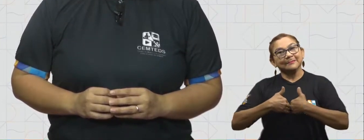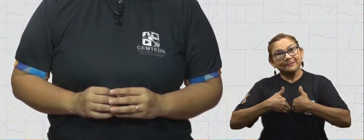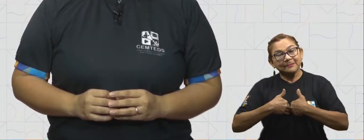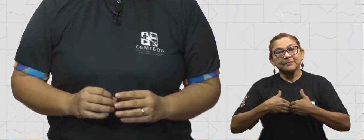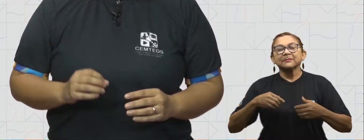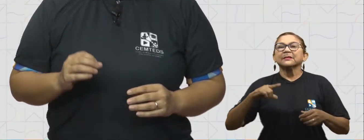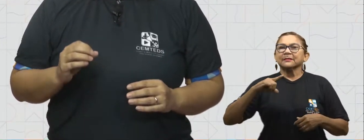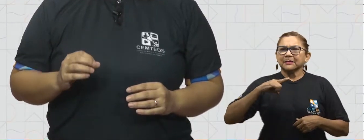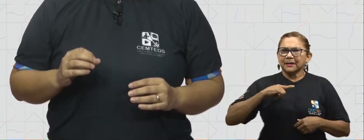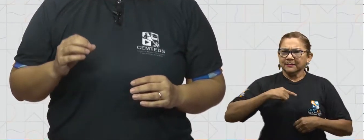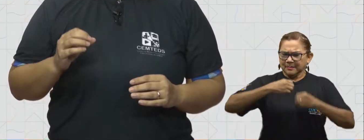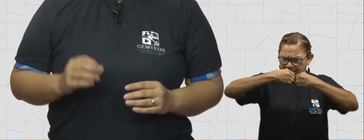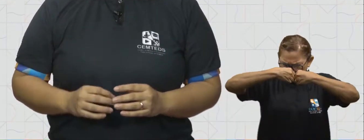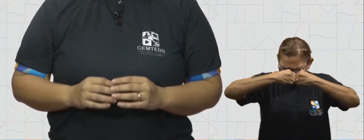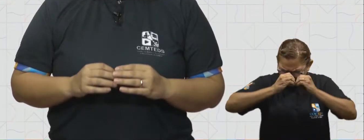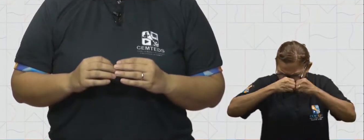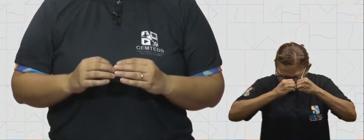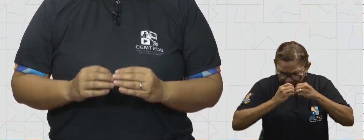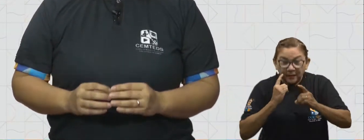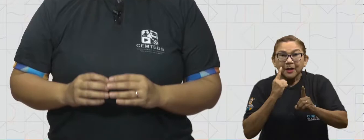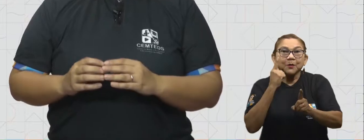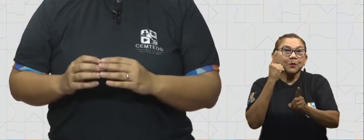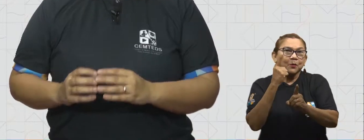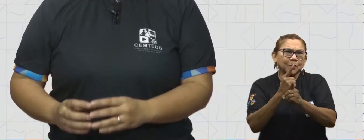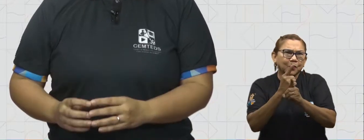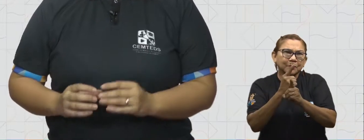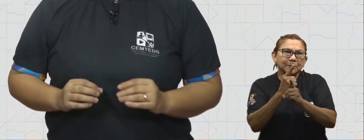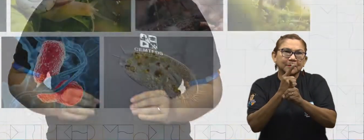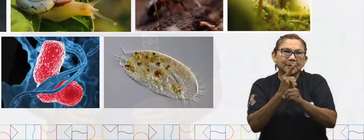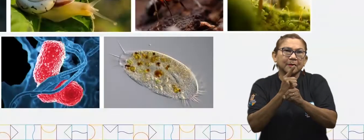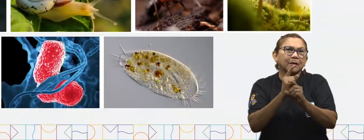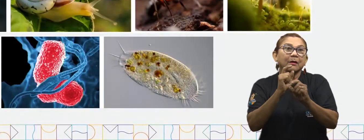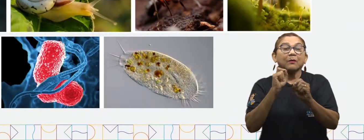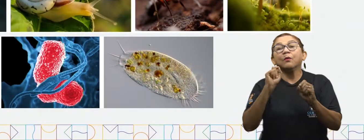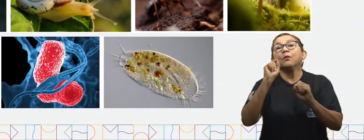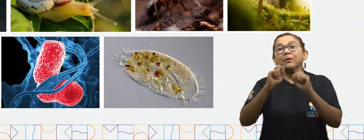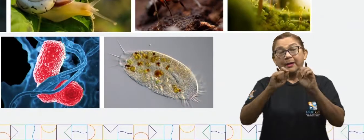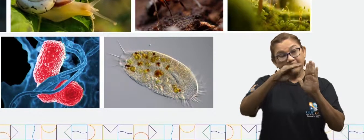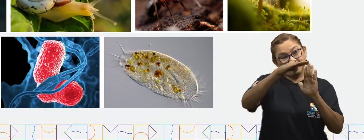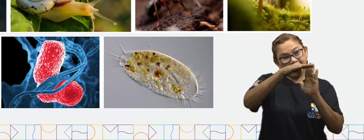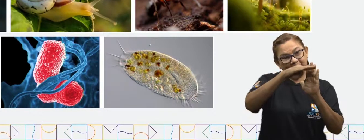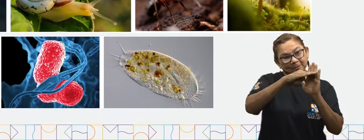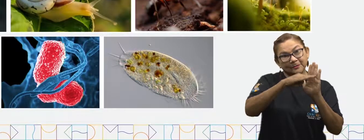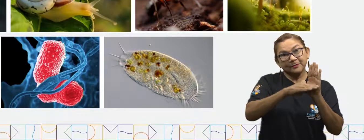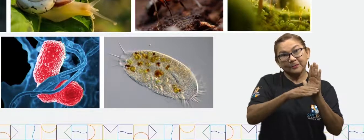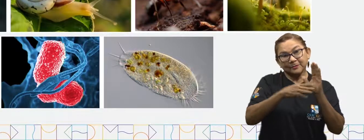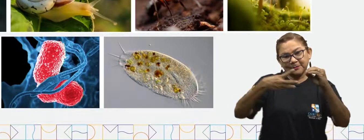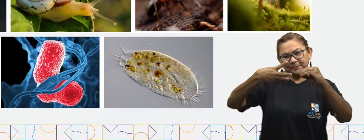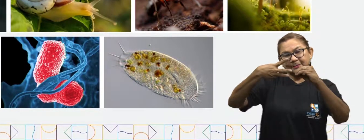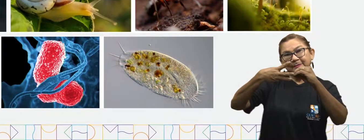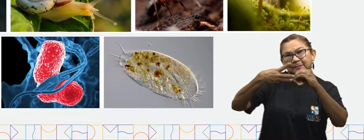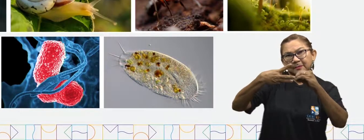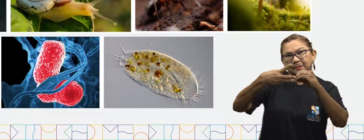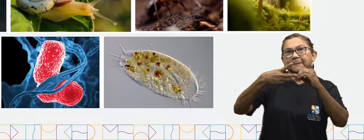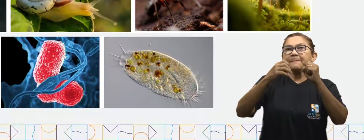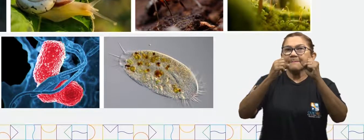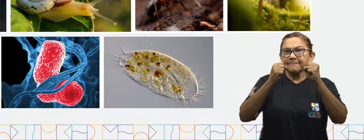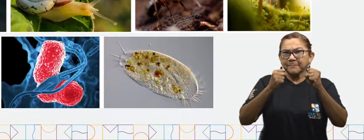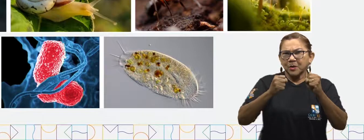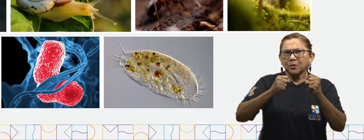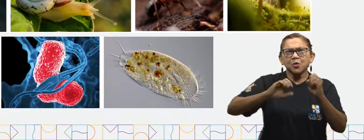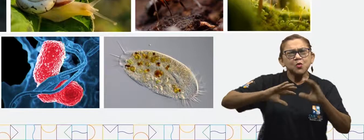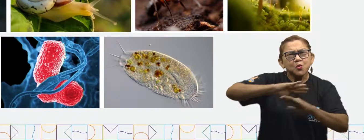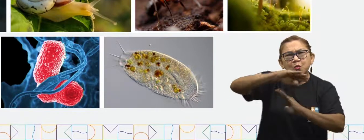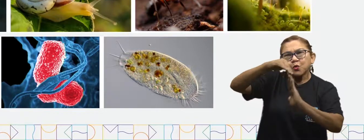tecnológico do microscópio permitiu desvendar a estrutura celular. Os seres vivos podem ser formados por uma